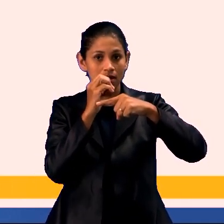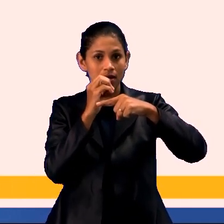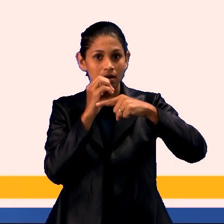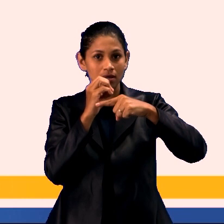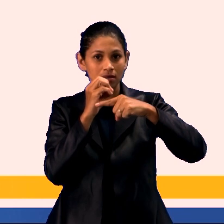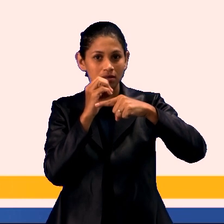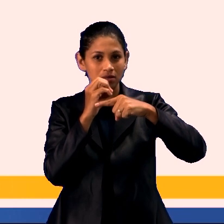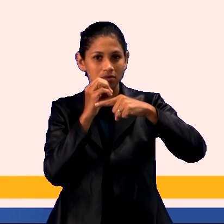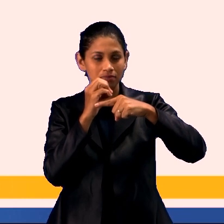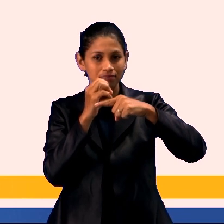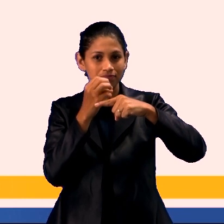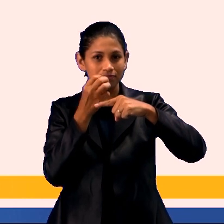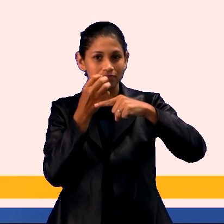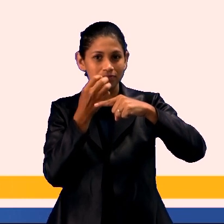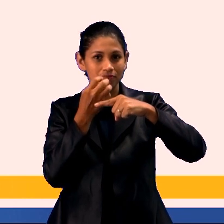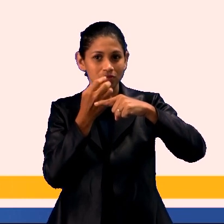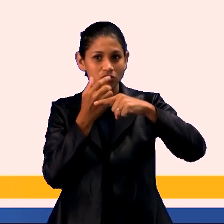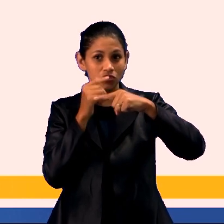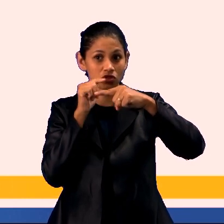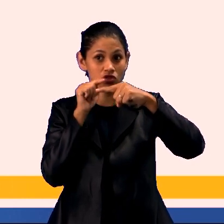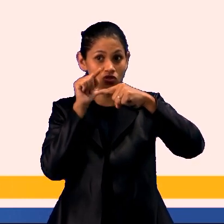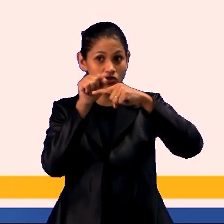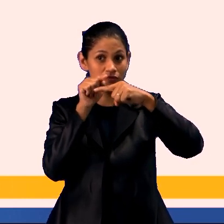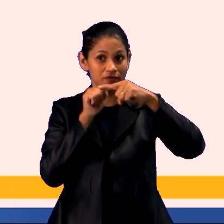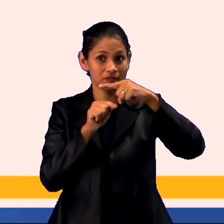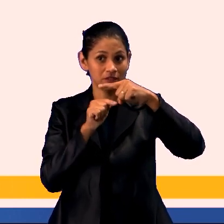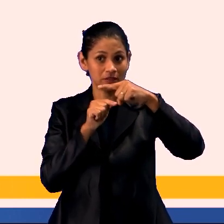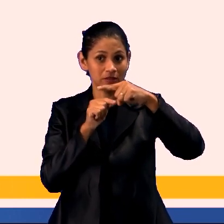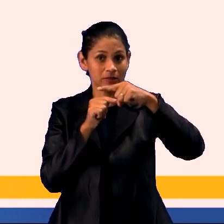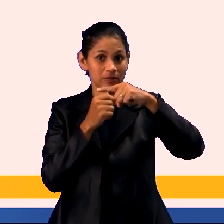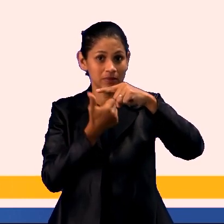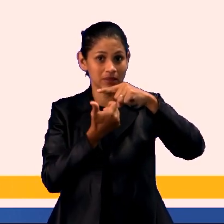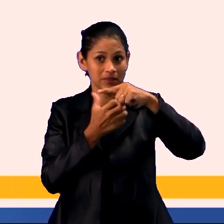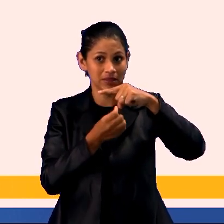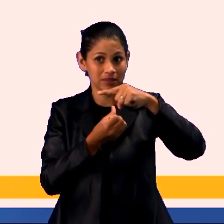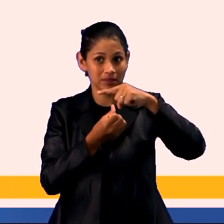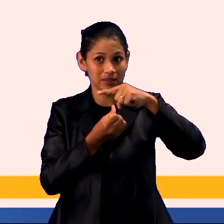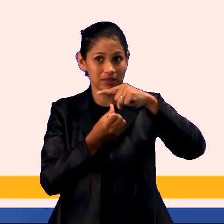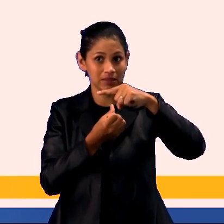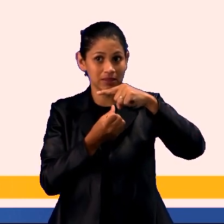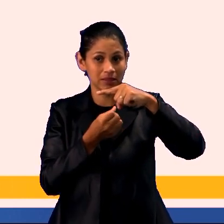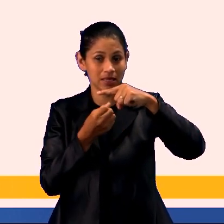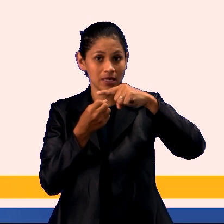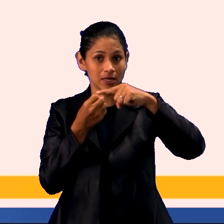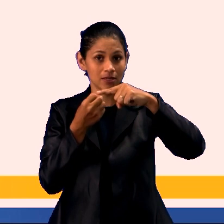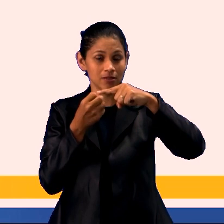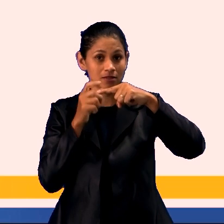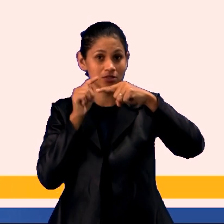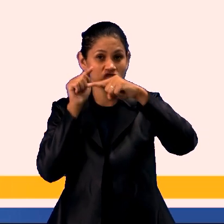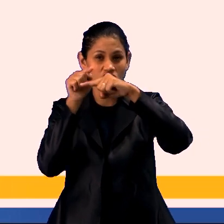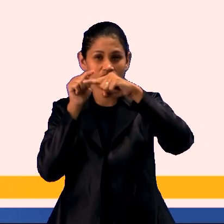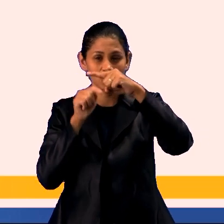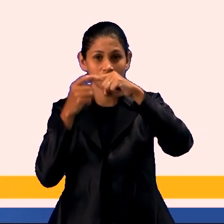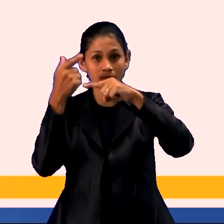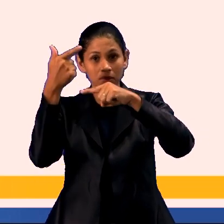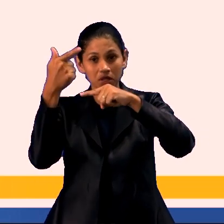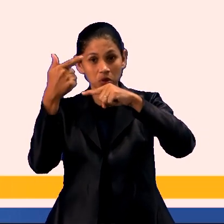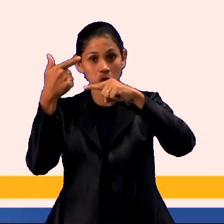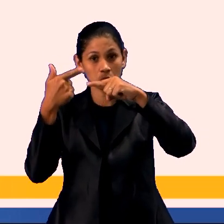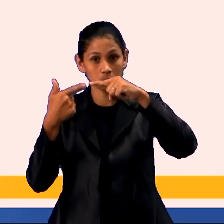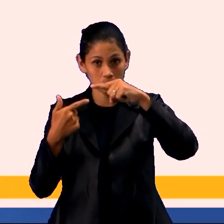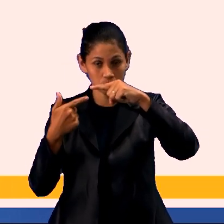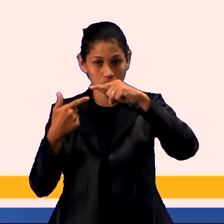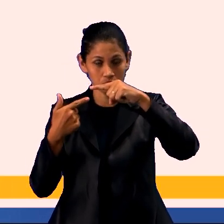dá 8. E agora, tem mais algum divisão em comum? Não. Então, para aí. Viu como é simples? Viu